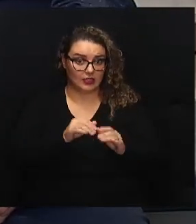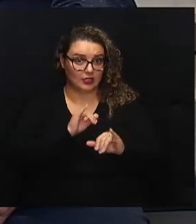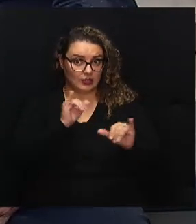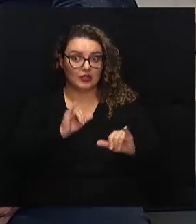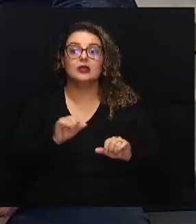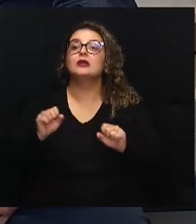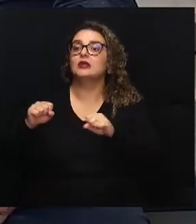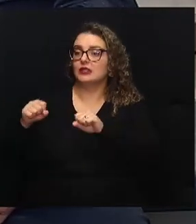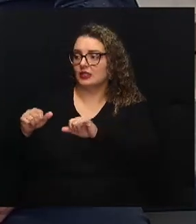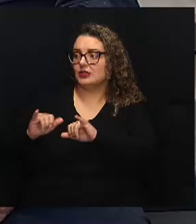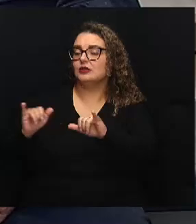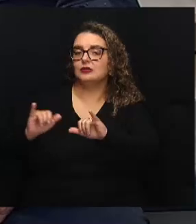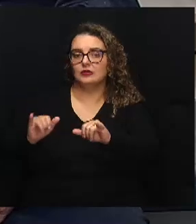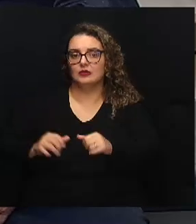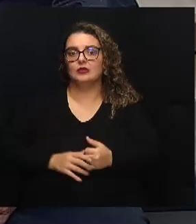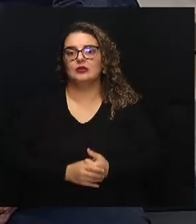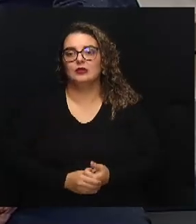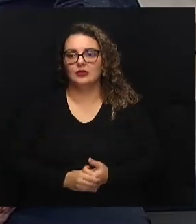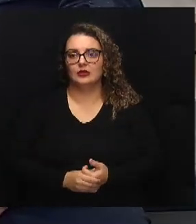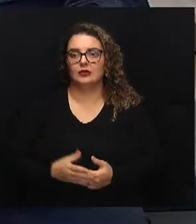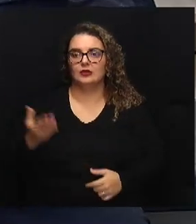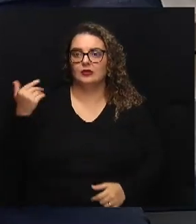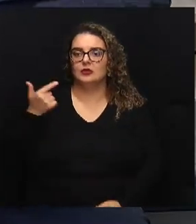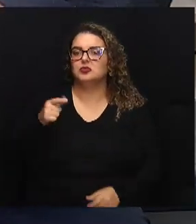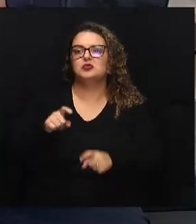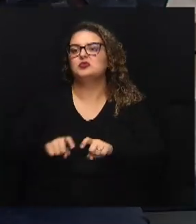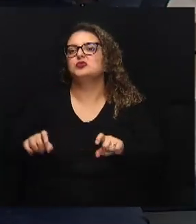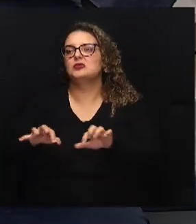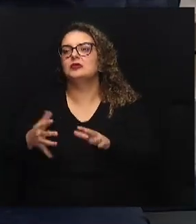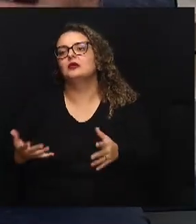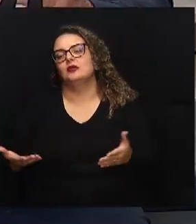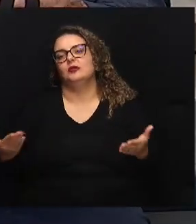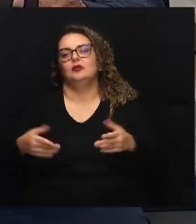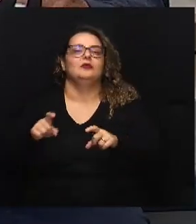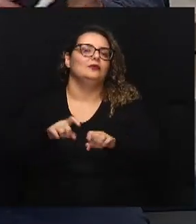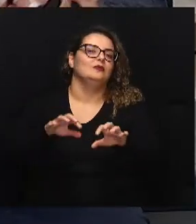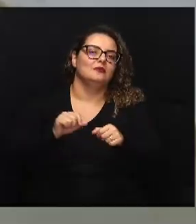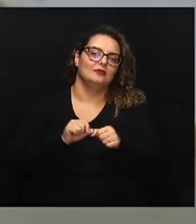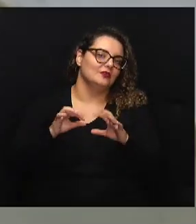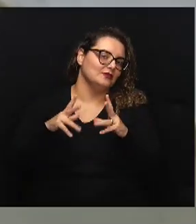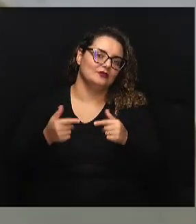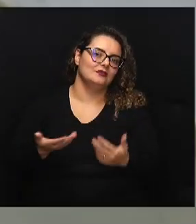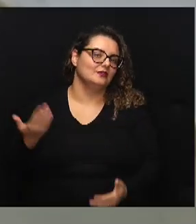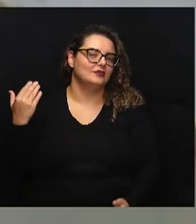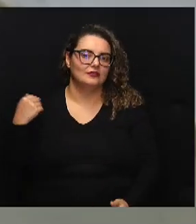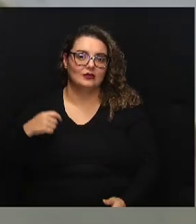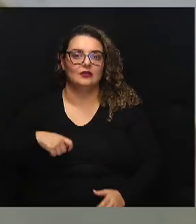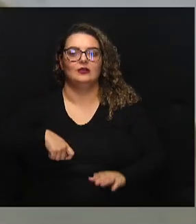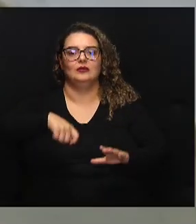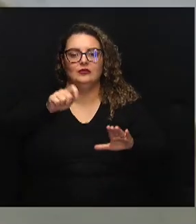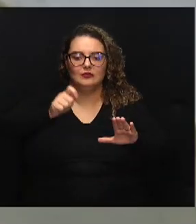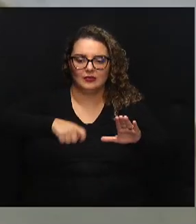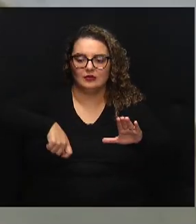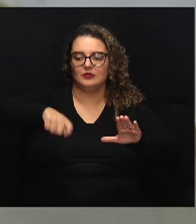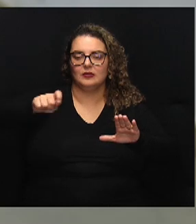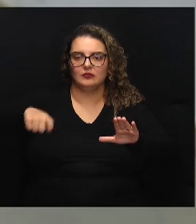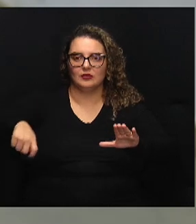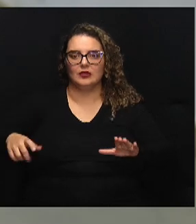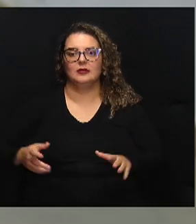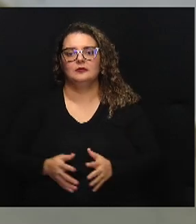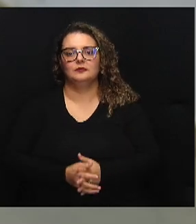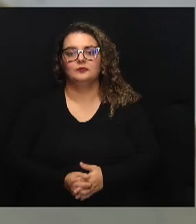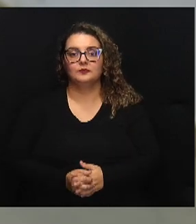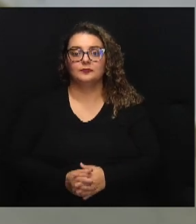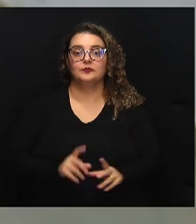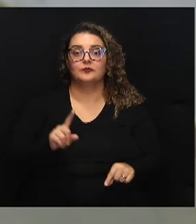painéis, né? outdoor, publicidade. Fazia, naquela época não existia computador, hoje o computador faz tudo. Antigamente não fazia tudo manual, tudo manual. Dessa